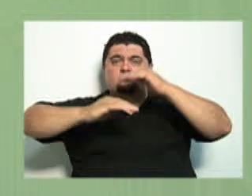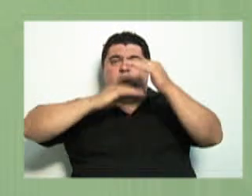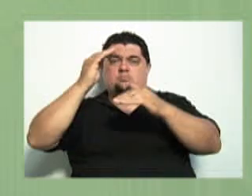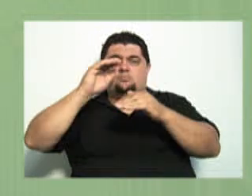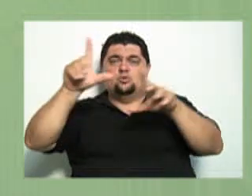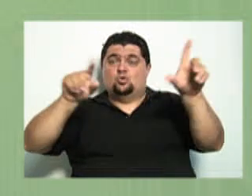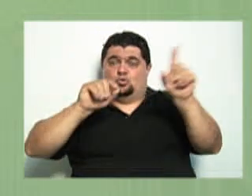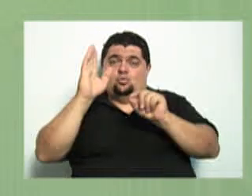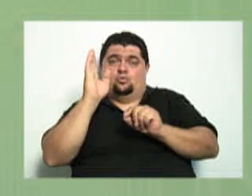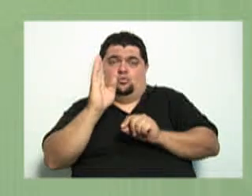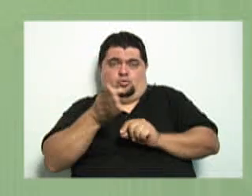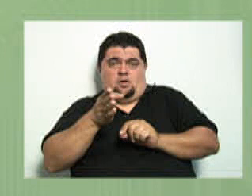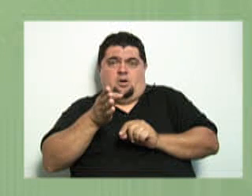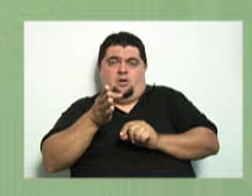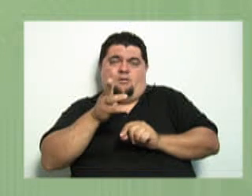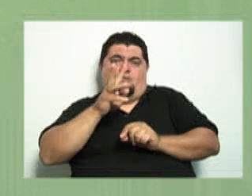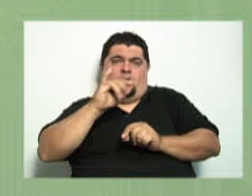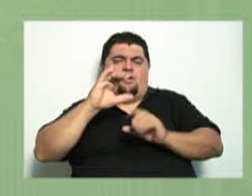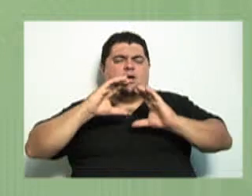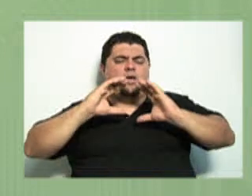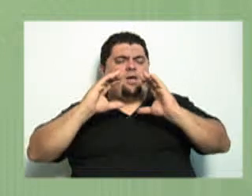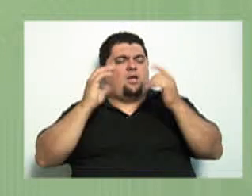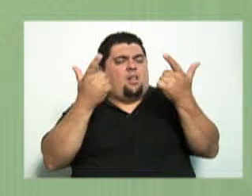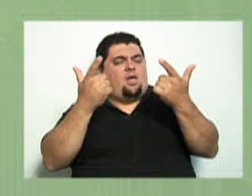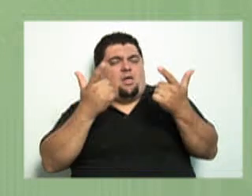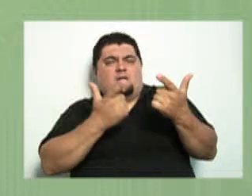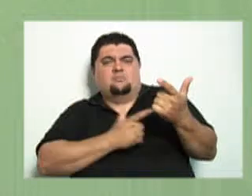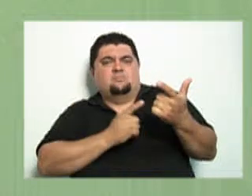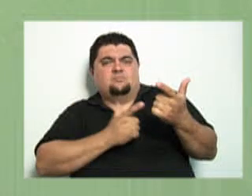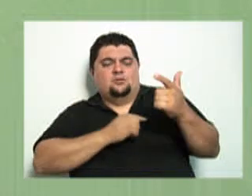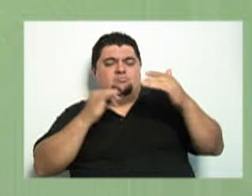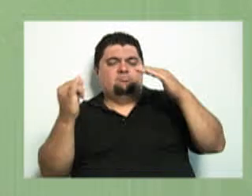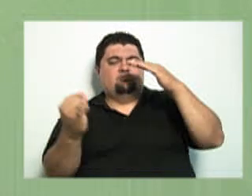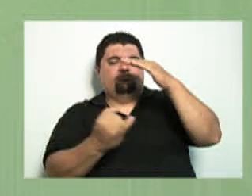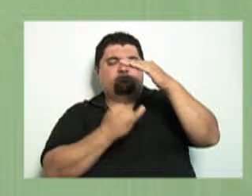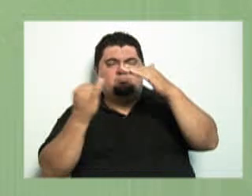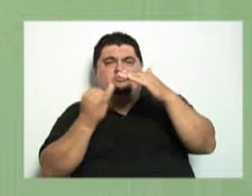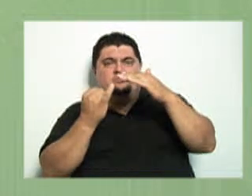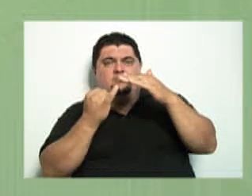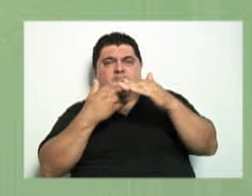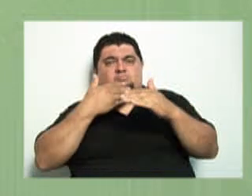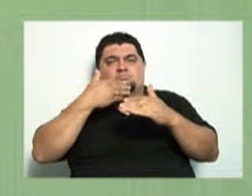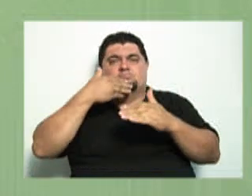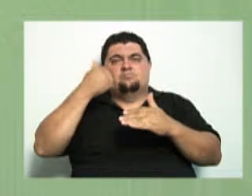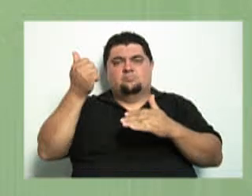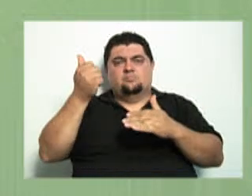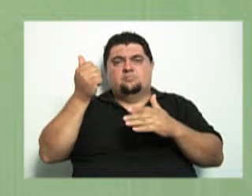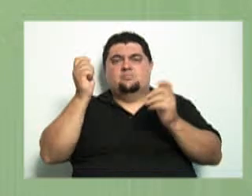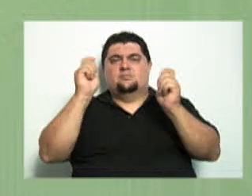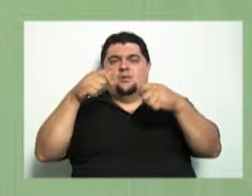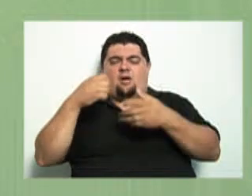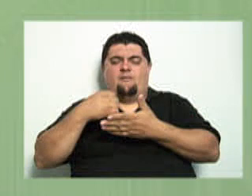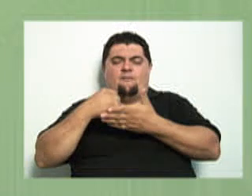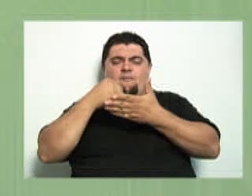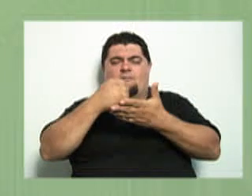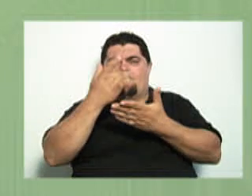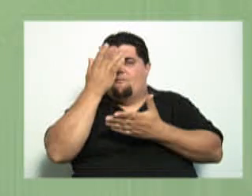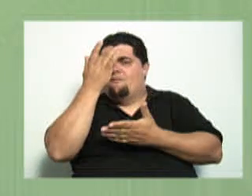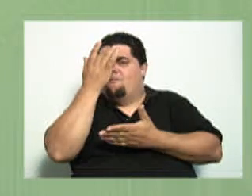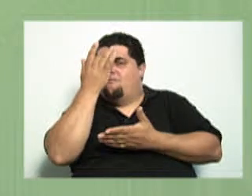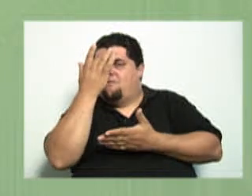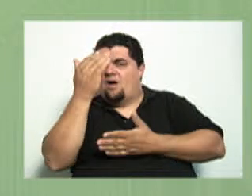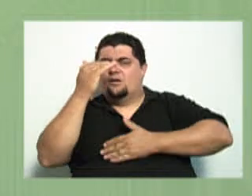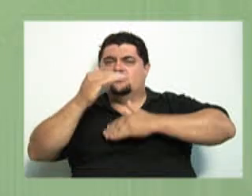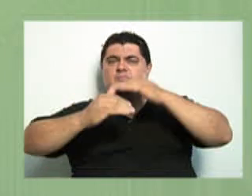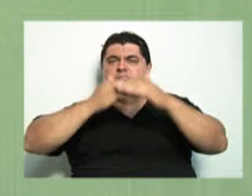definiu, foi ficando claro que instituições positivas que facilitem o processo